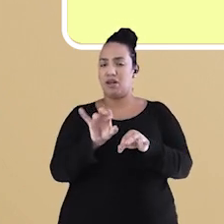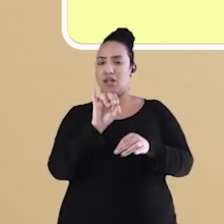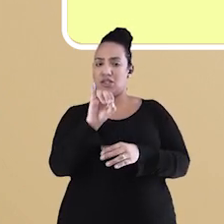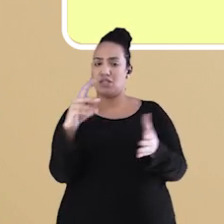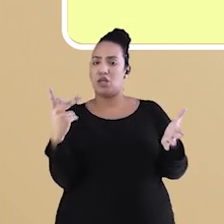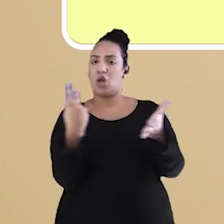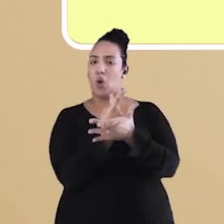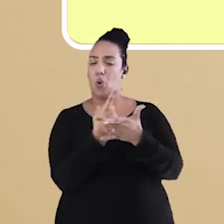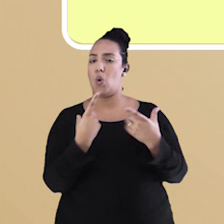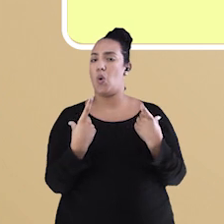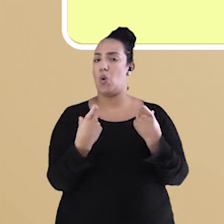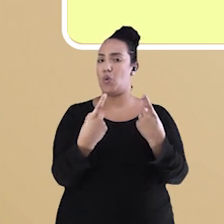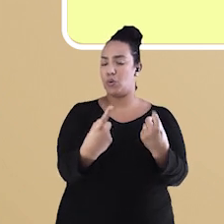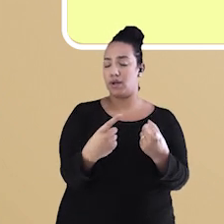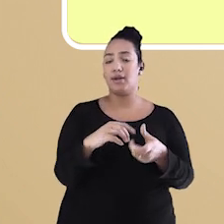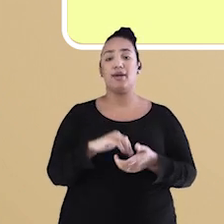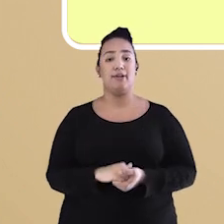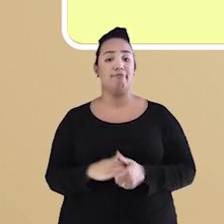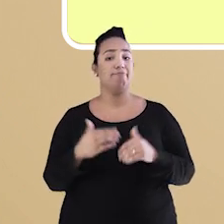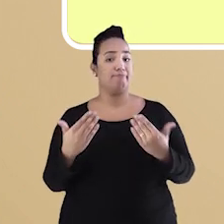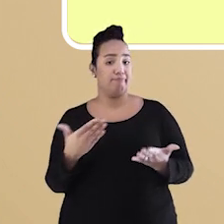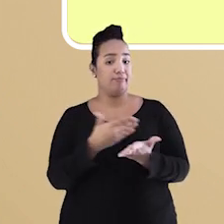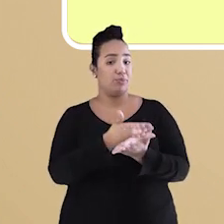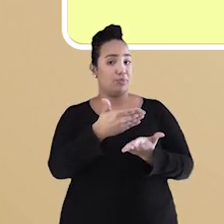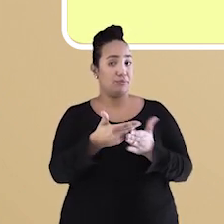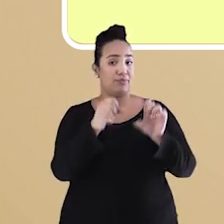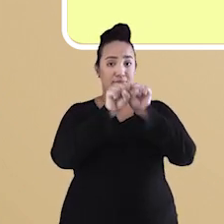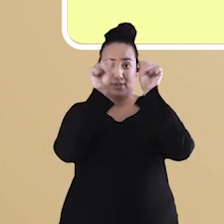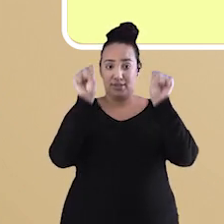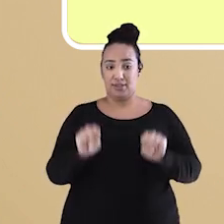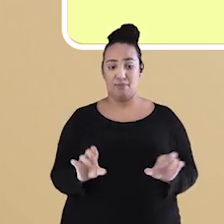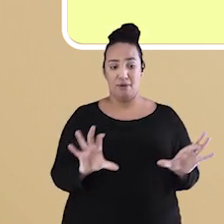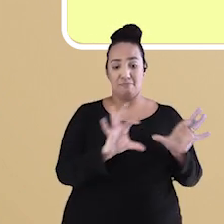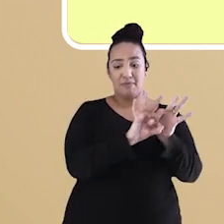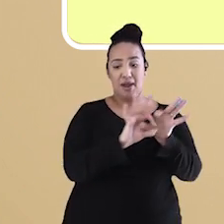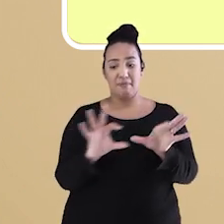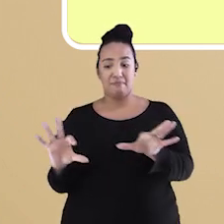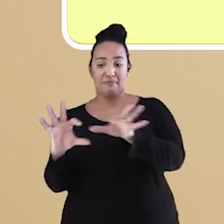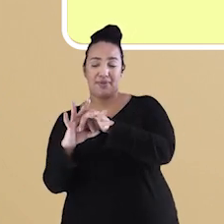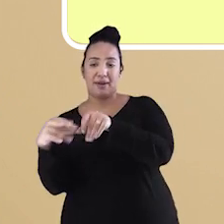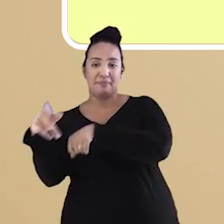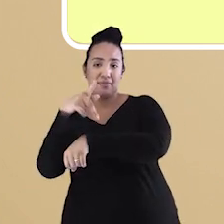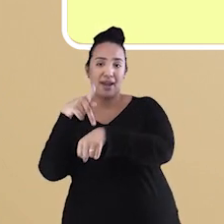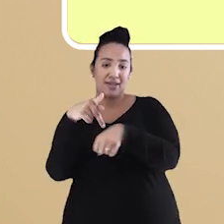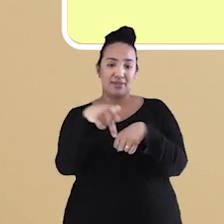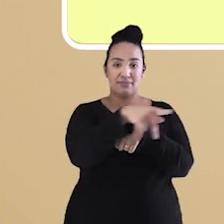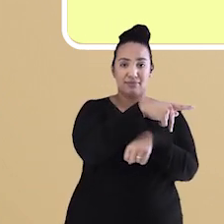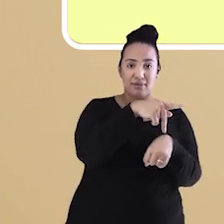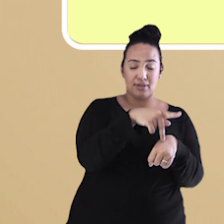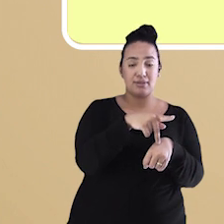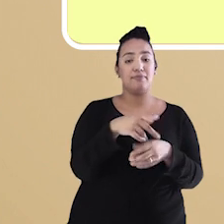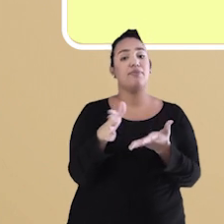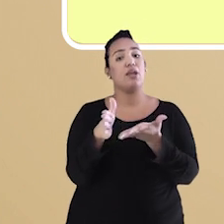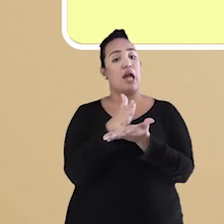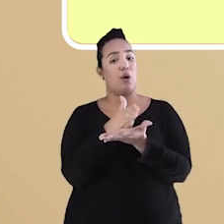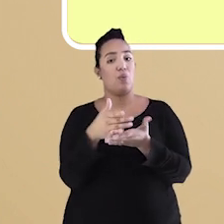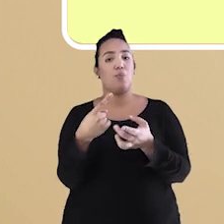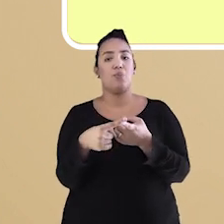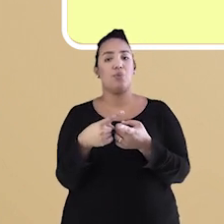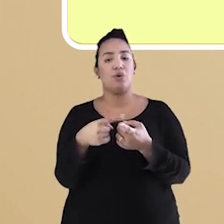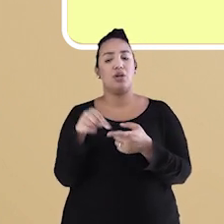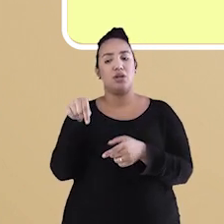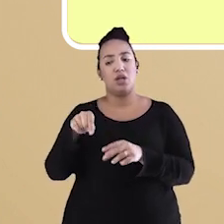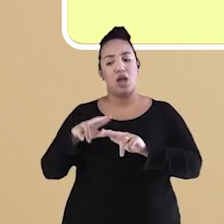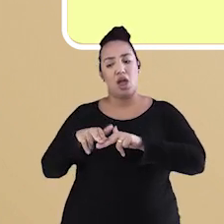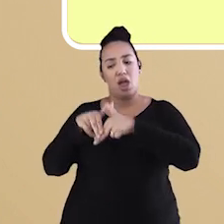preparados caso alguma guerra acontecesse. E assim começou um sistema de alianças entre os países. Algumas eram por conta